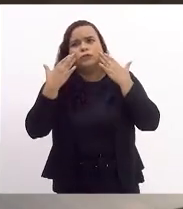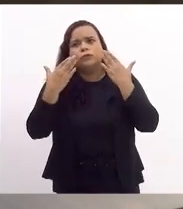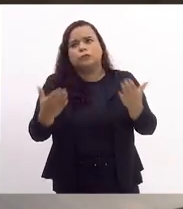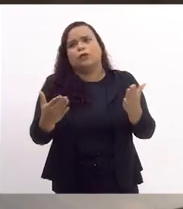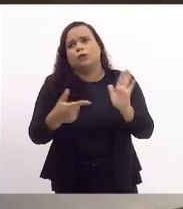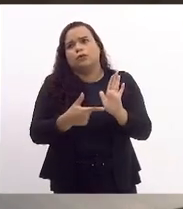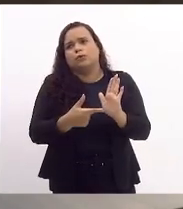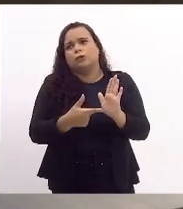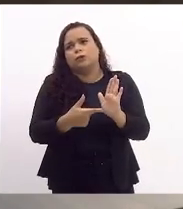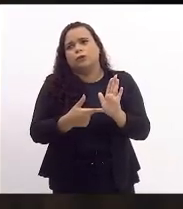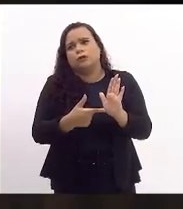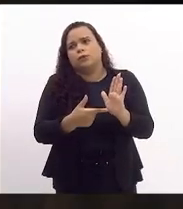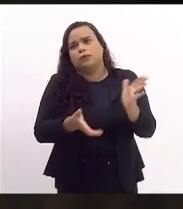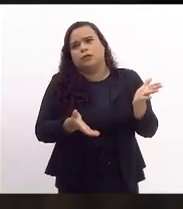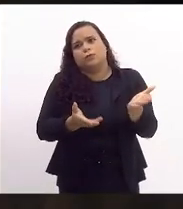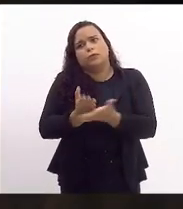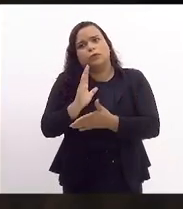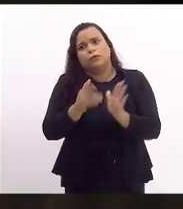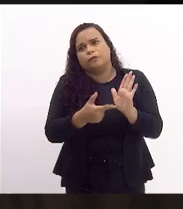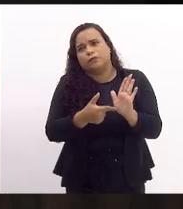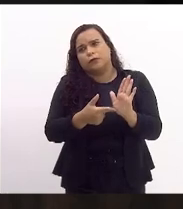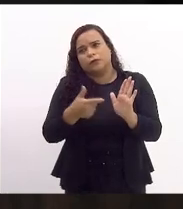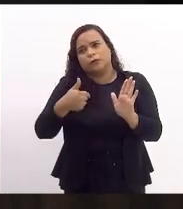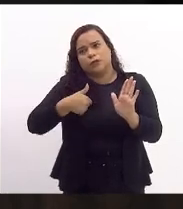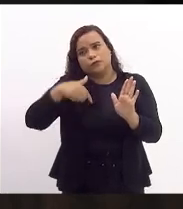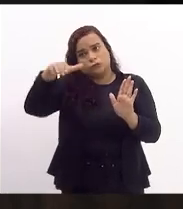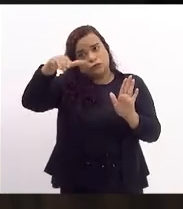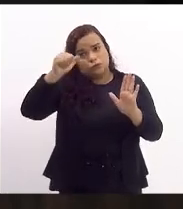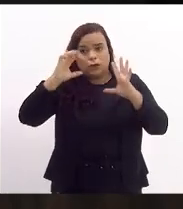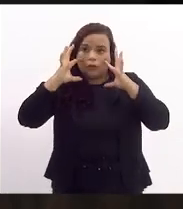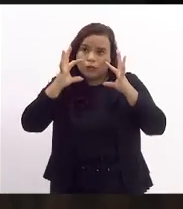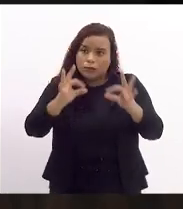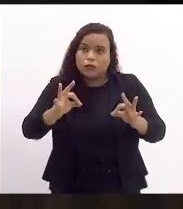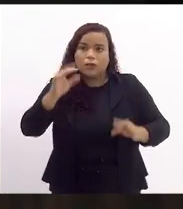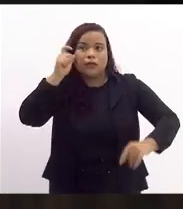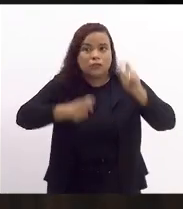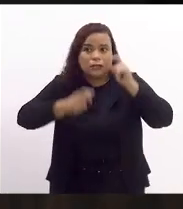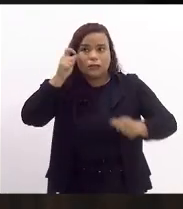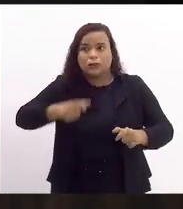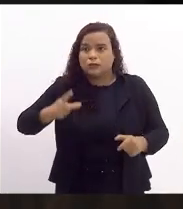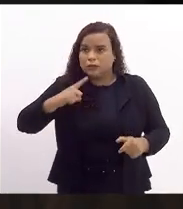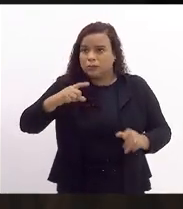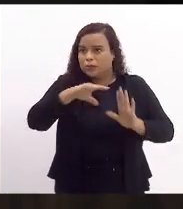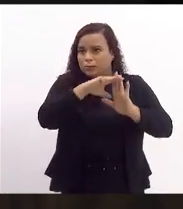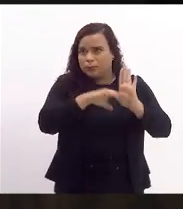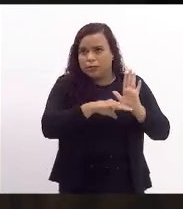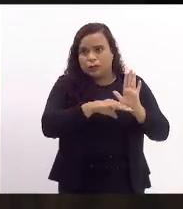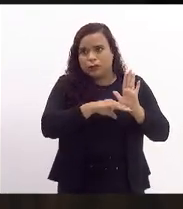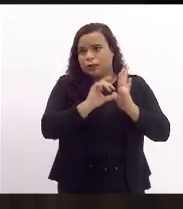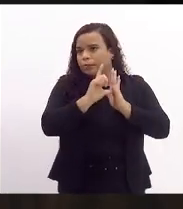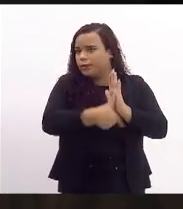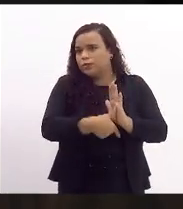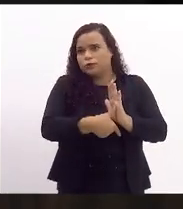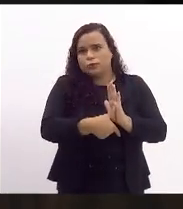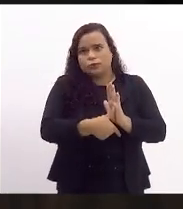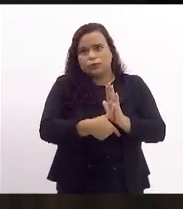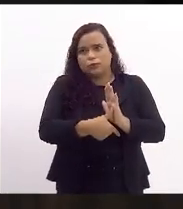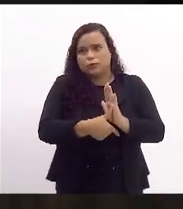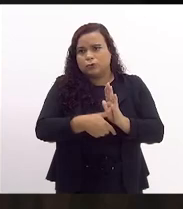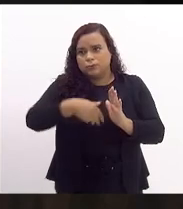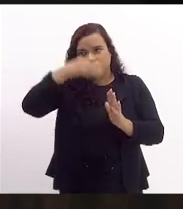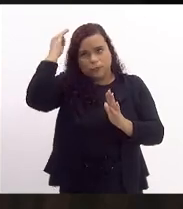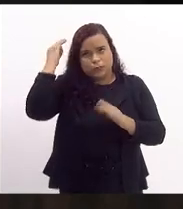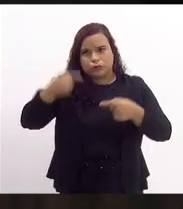destaque pela aprovação da presente interessados Márcio não faça